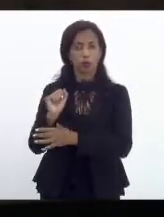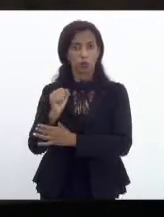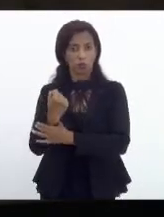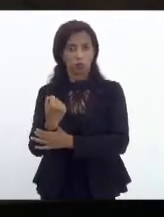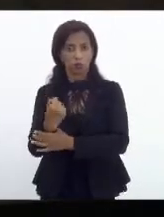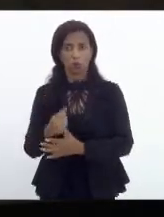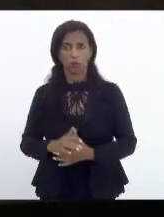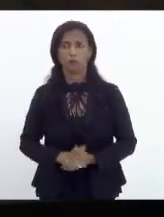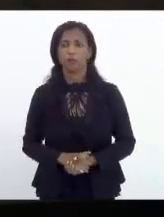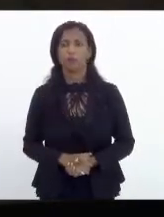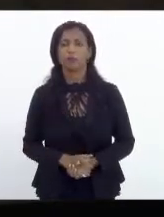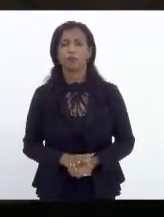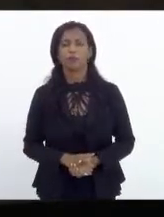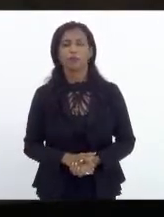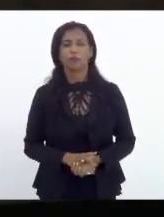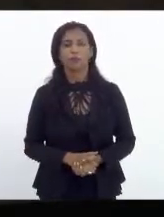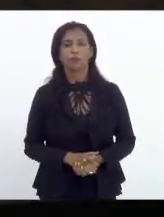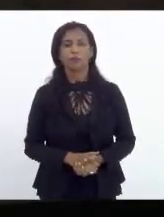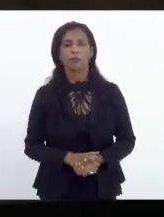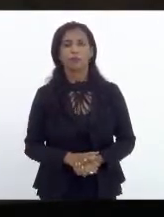segurança. E